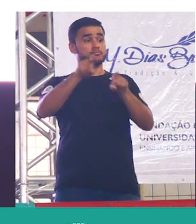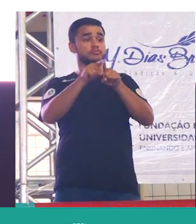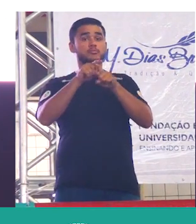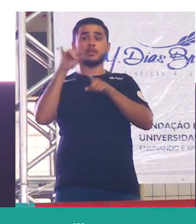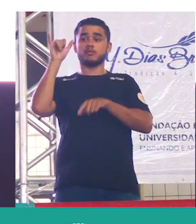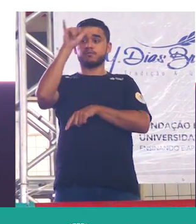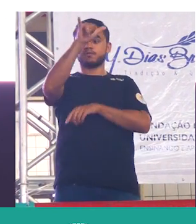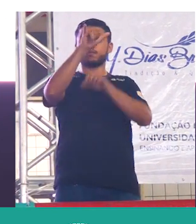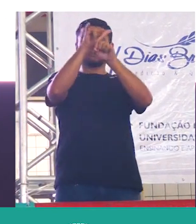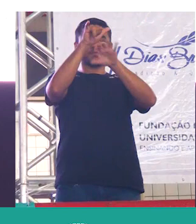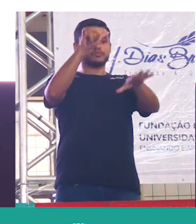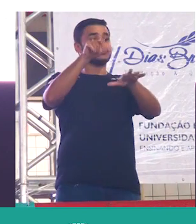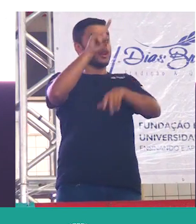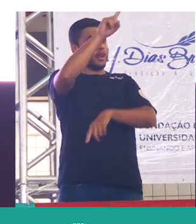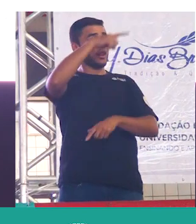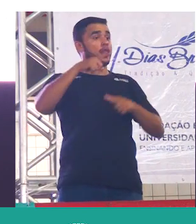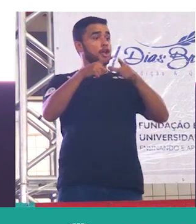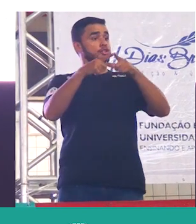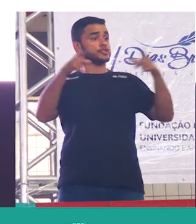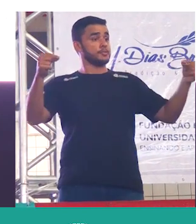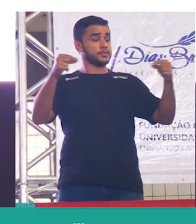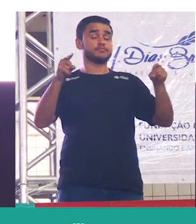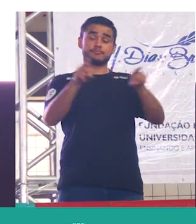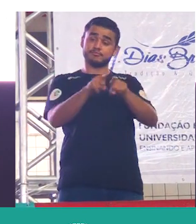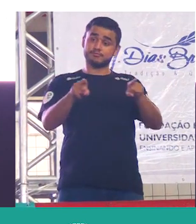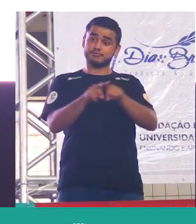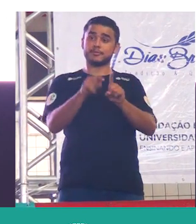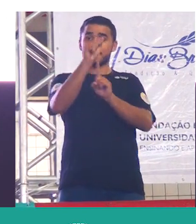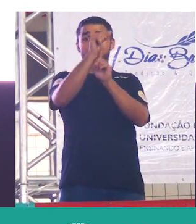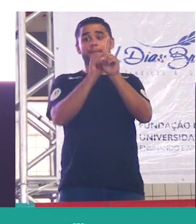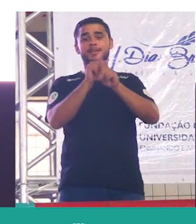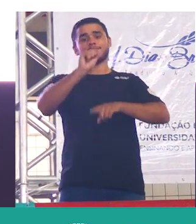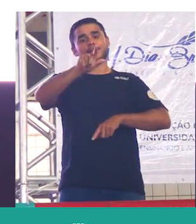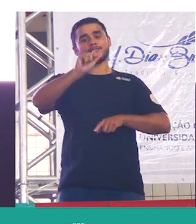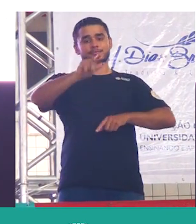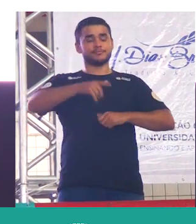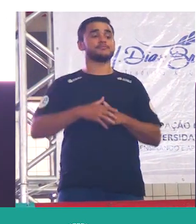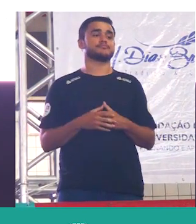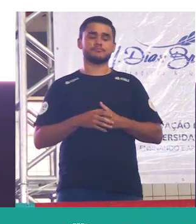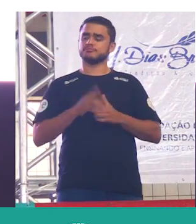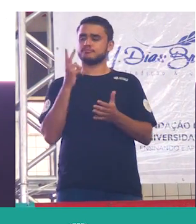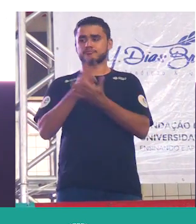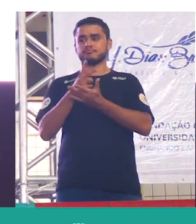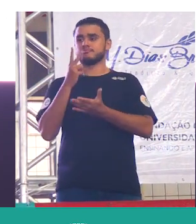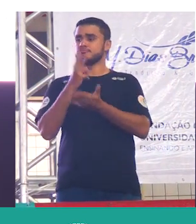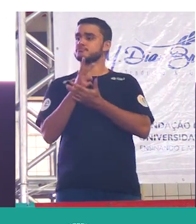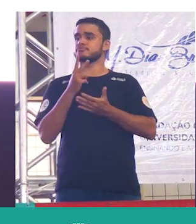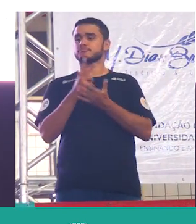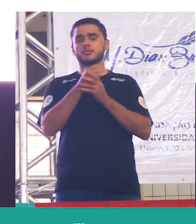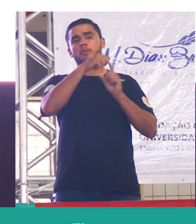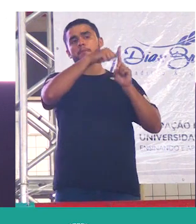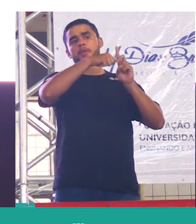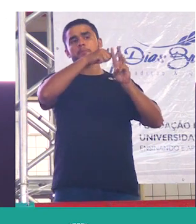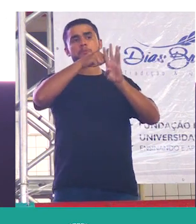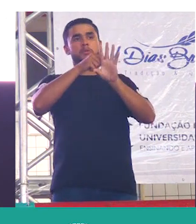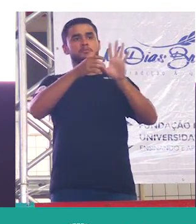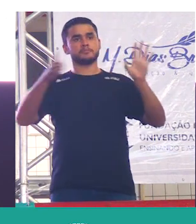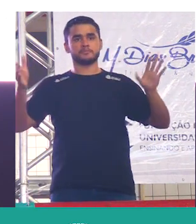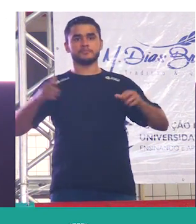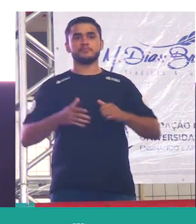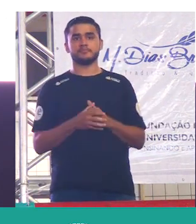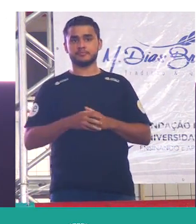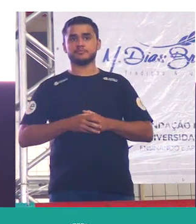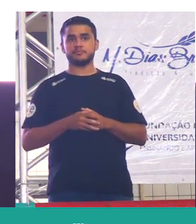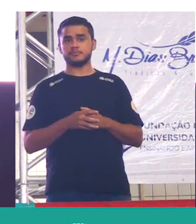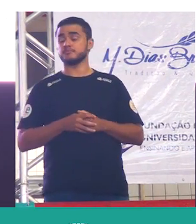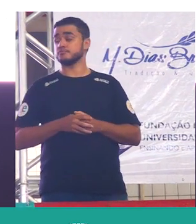Segunda Guerra Mundial. Mas, repetindo, tragédias houve em quaisquer meses do ano. Mas, pessoal,